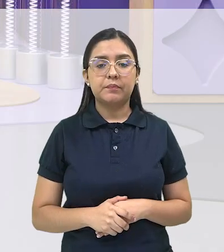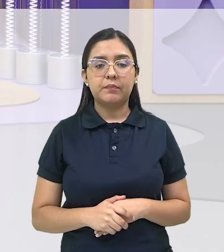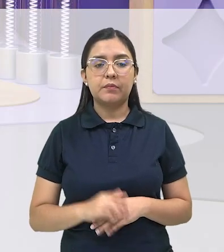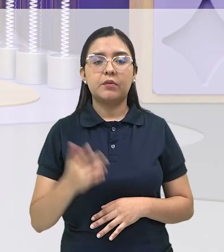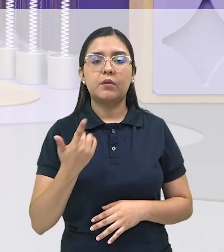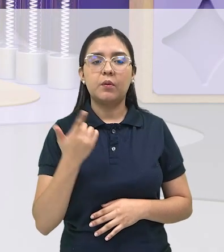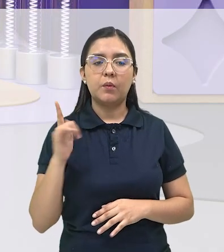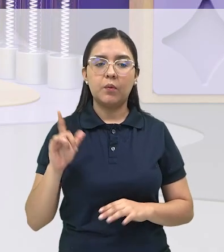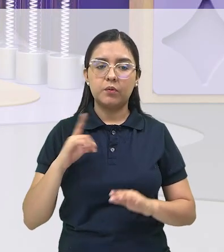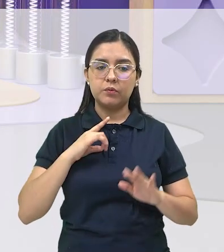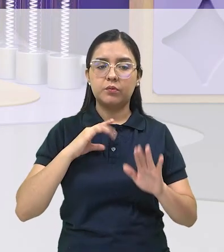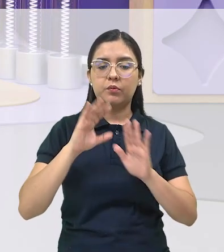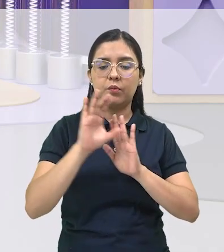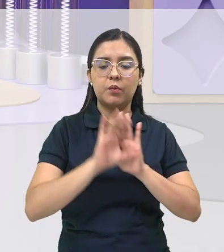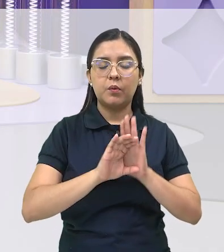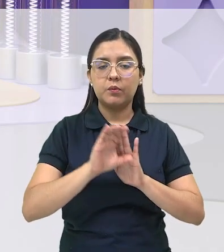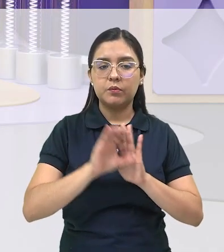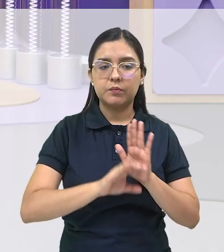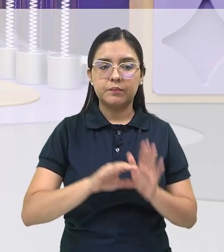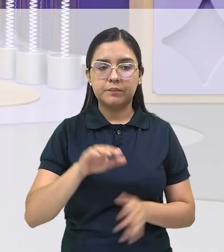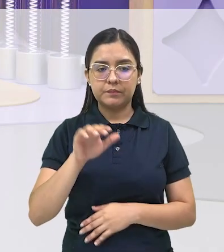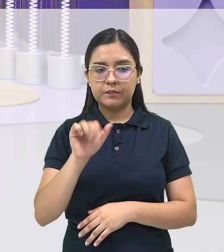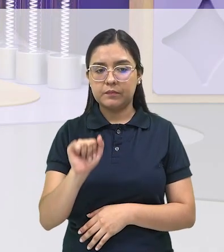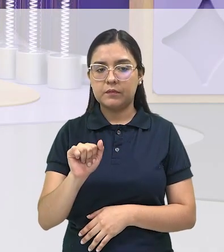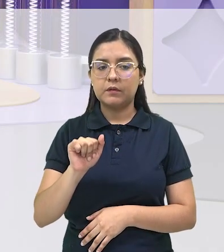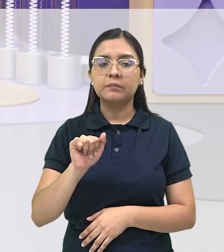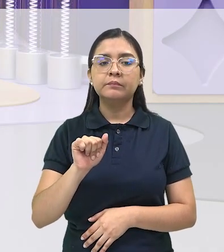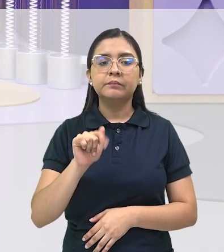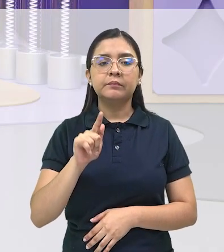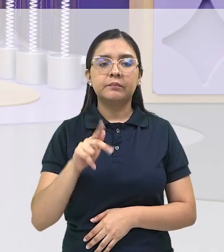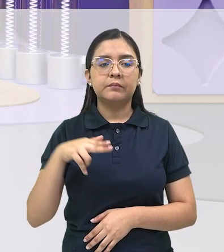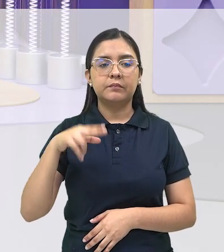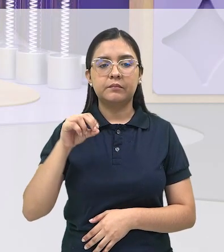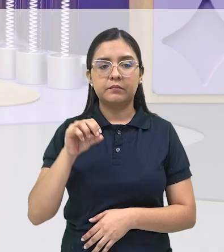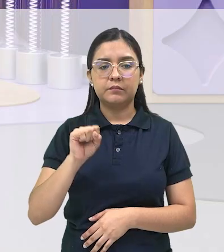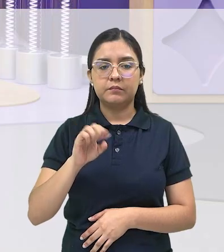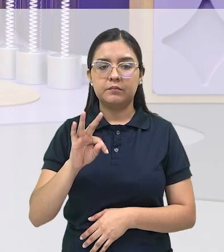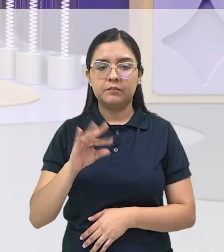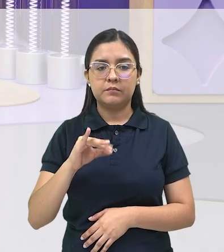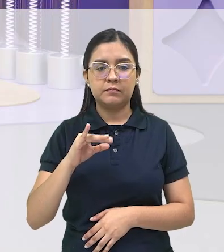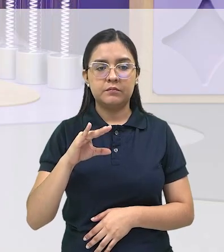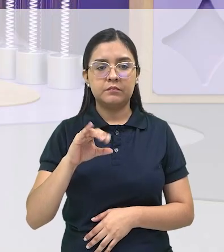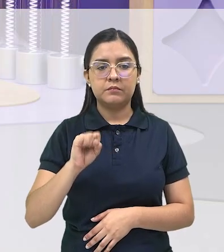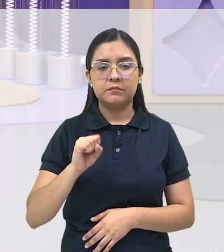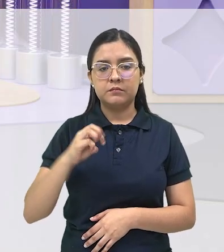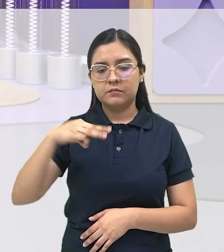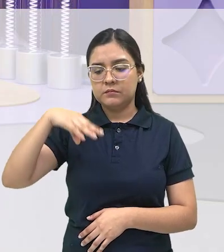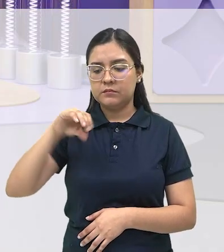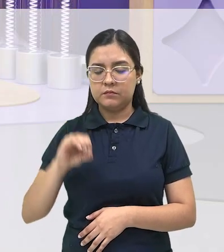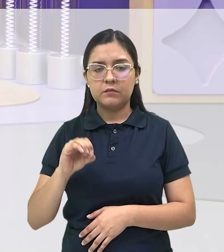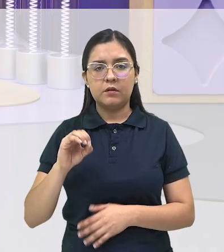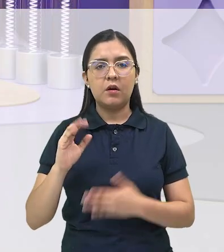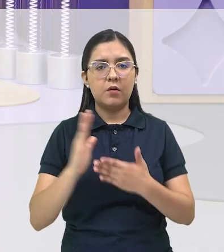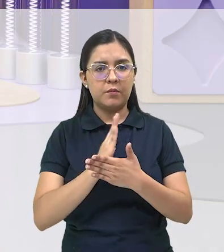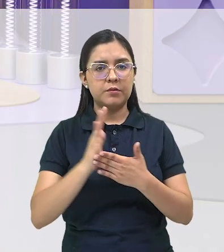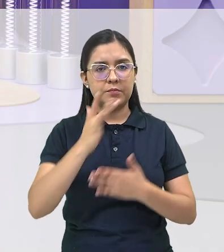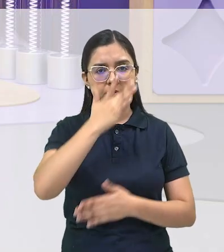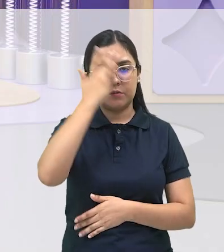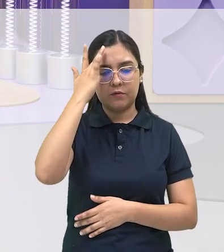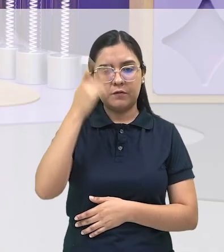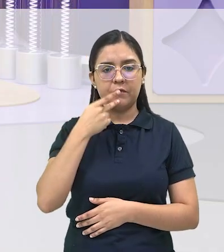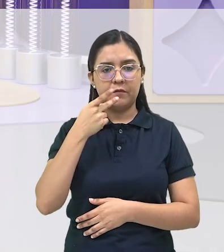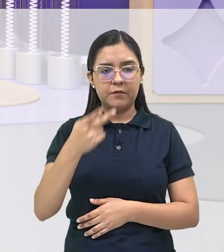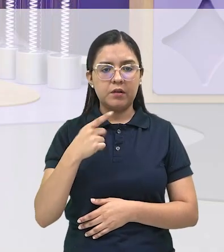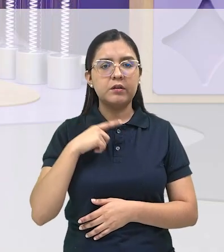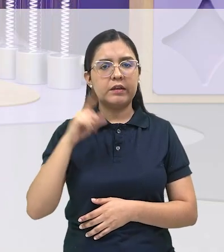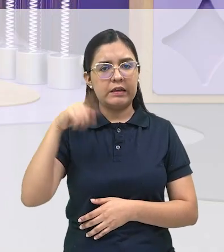outro conceito que nós vamos conhecer, o agnosticismo. Né? Muita gente se diz, eu sou agnóstico, mas às vezes não